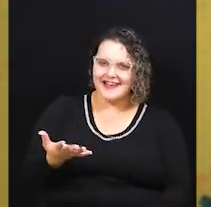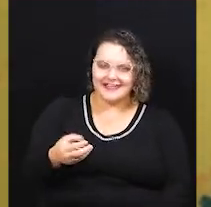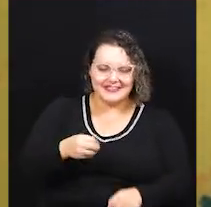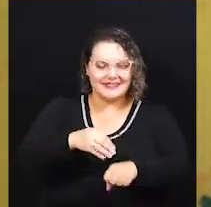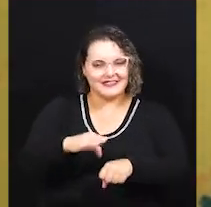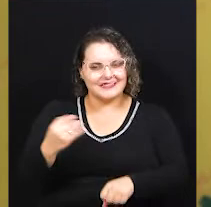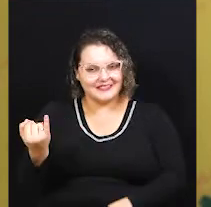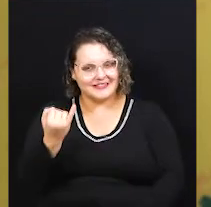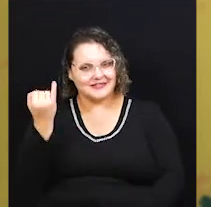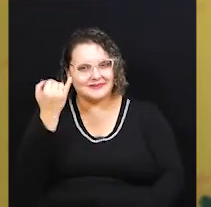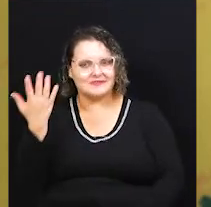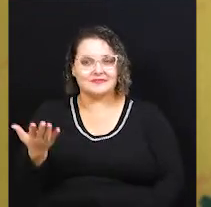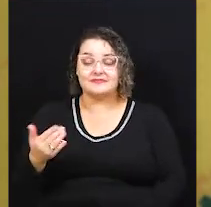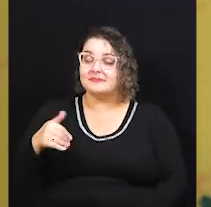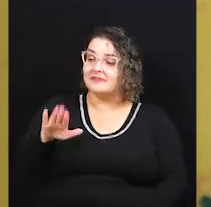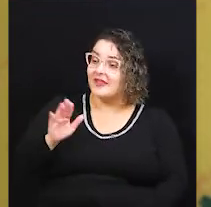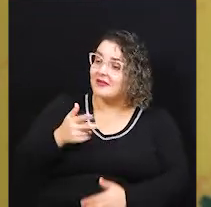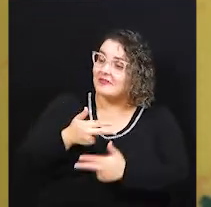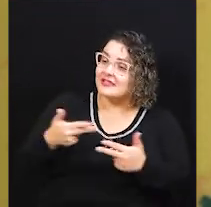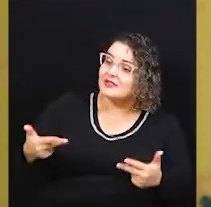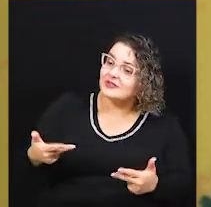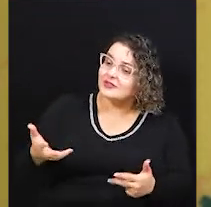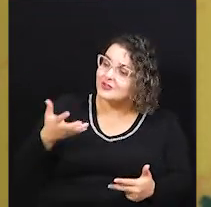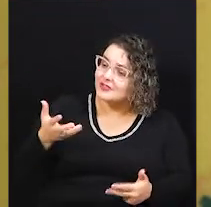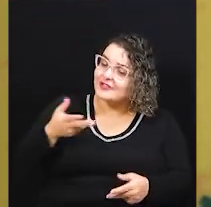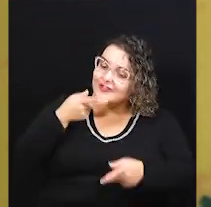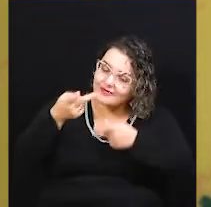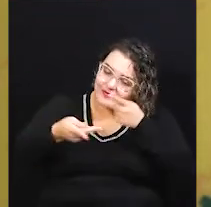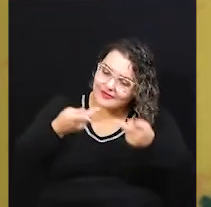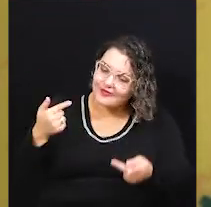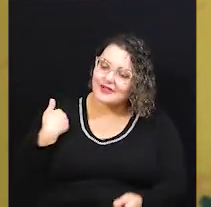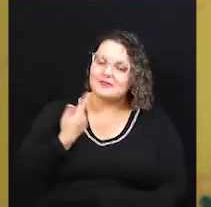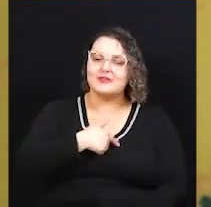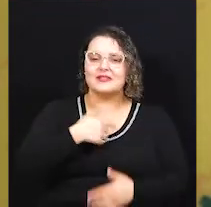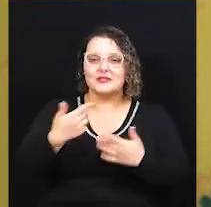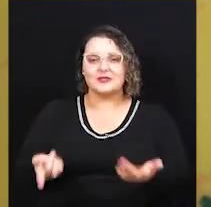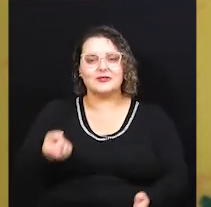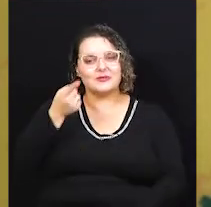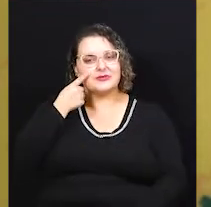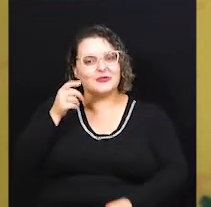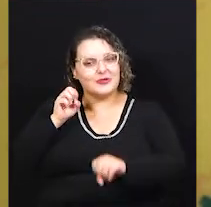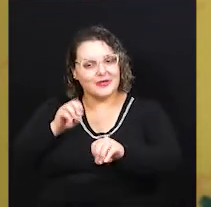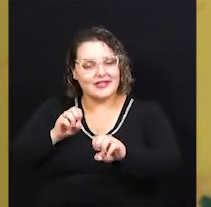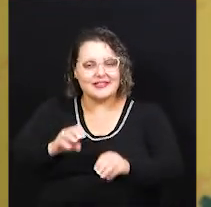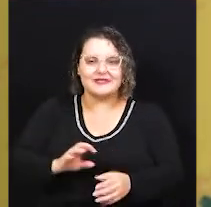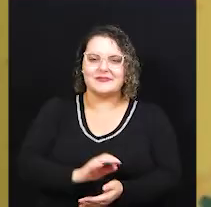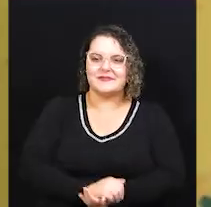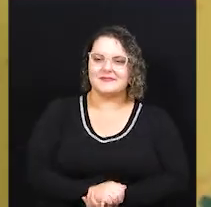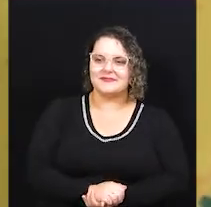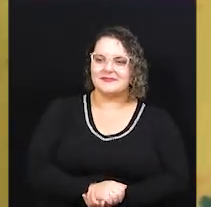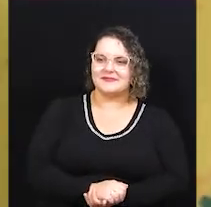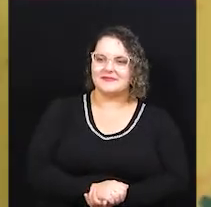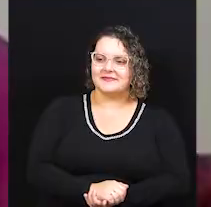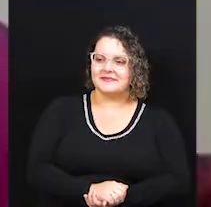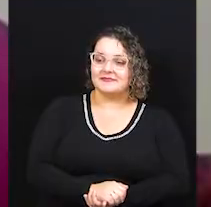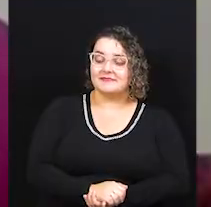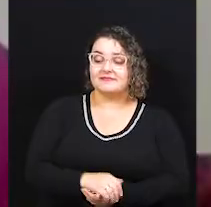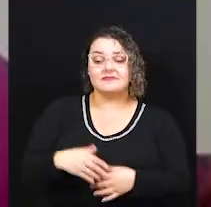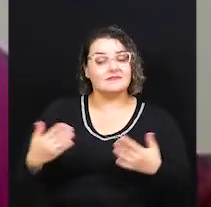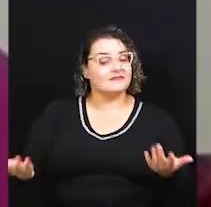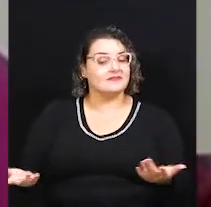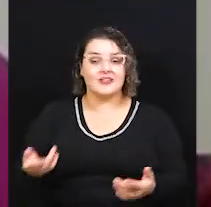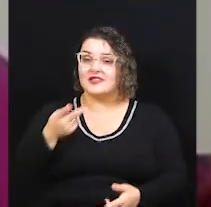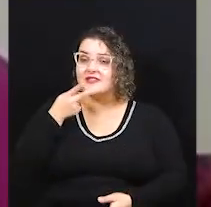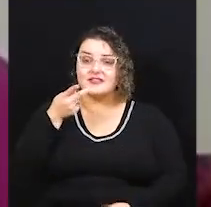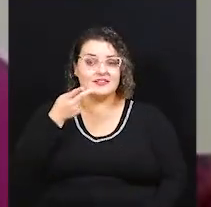Dicas super importantes. Mais alguma coisa que você queira colocar aqui pra gente no quadro De Olho na Educação? Olha, eu